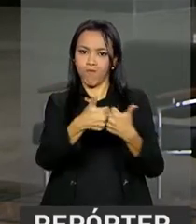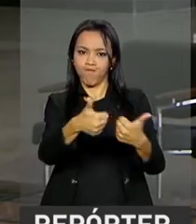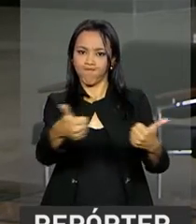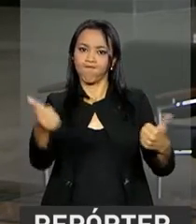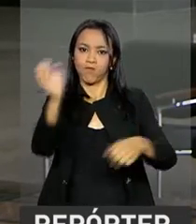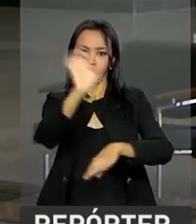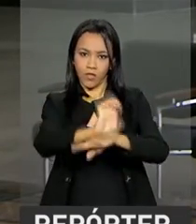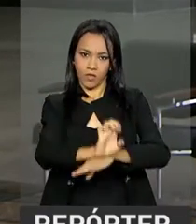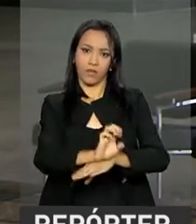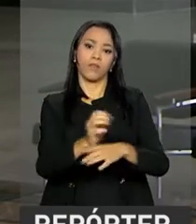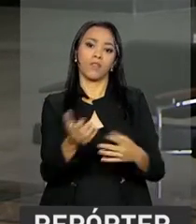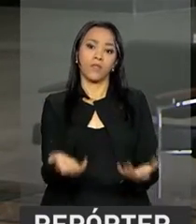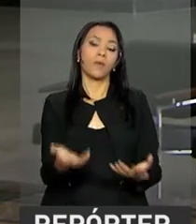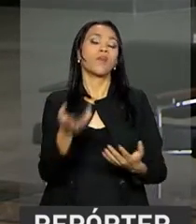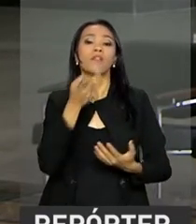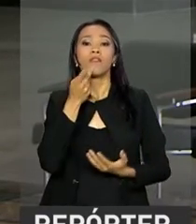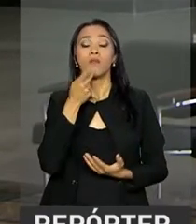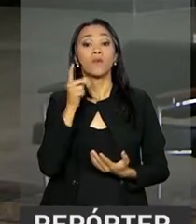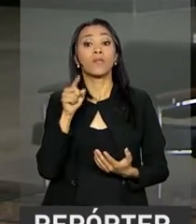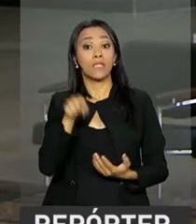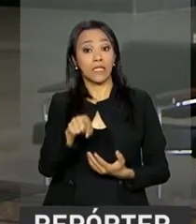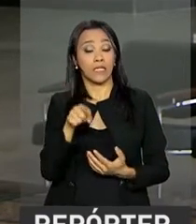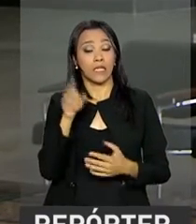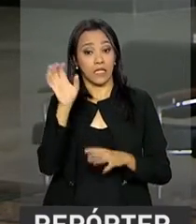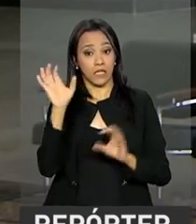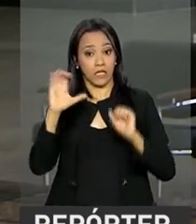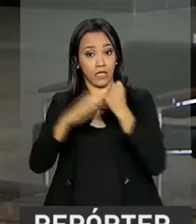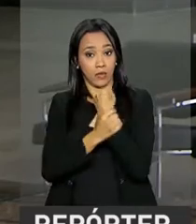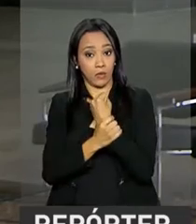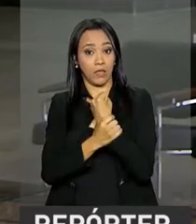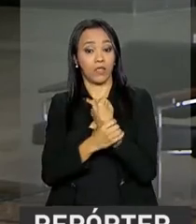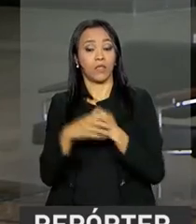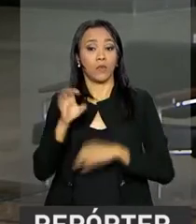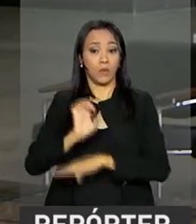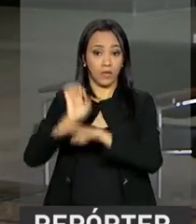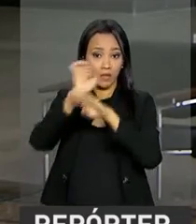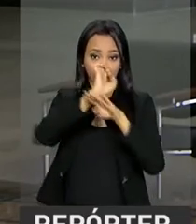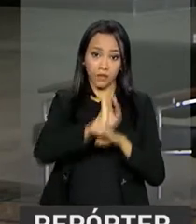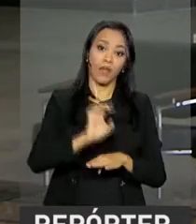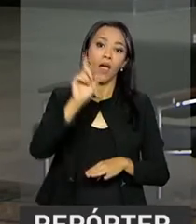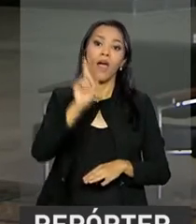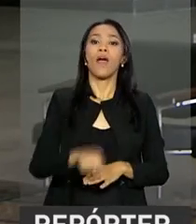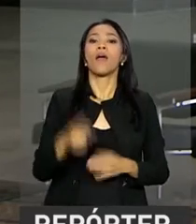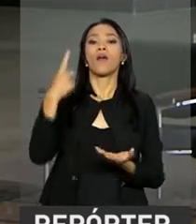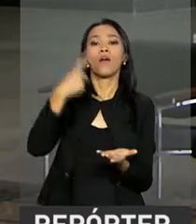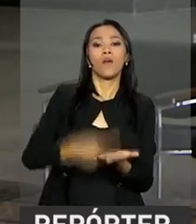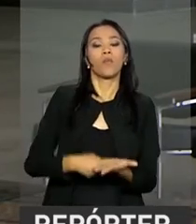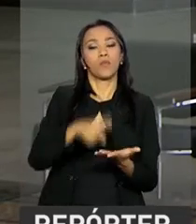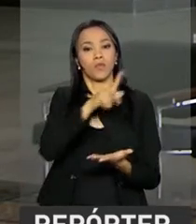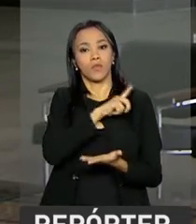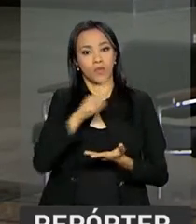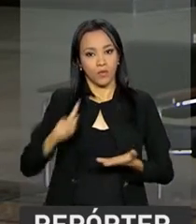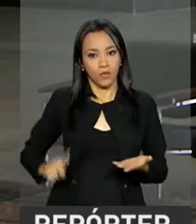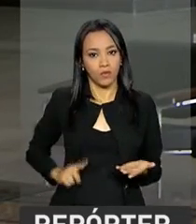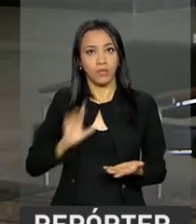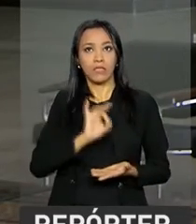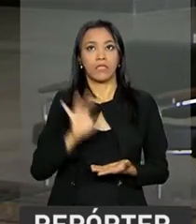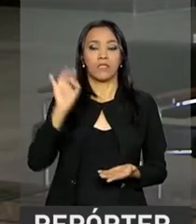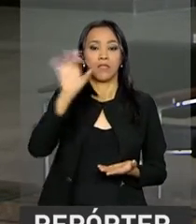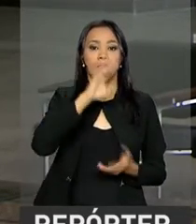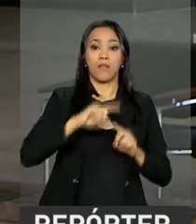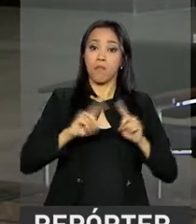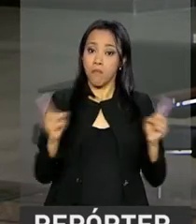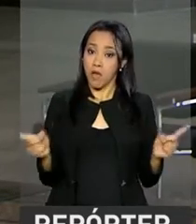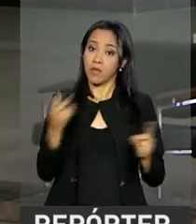também disse que a segurança nos estados é de responsabilidade dos governos locais mas que o governo federal